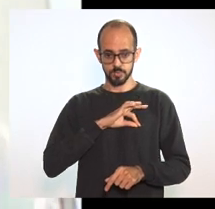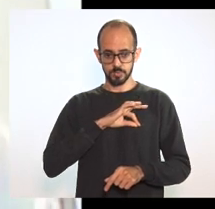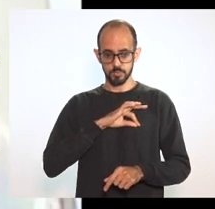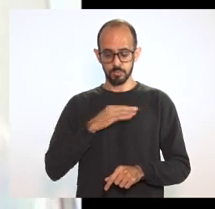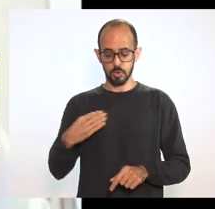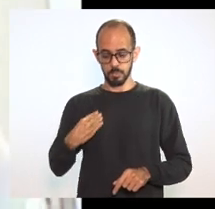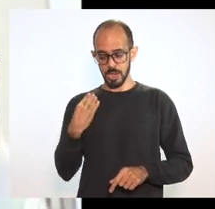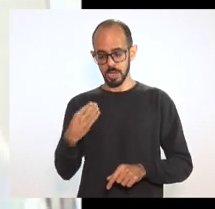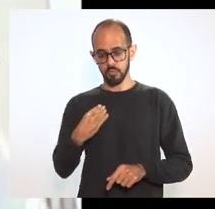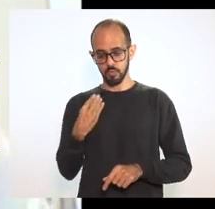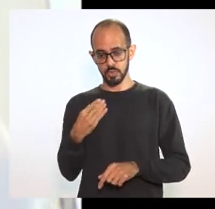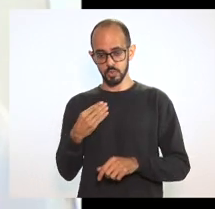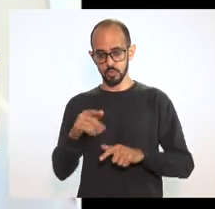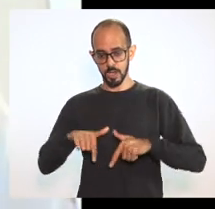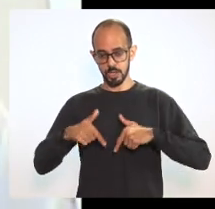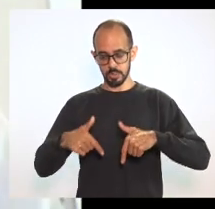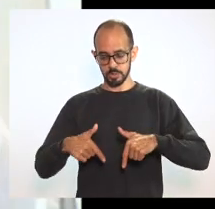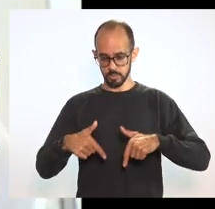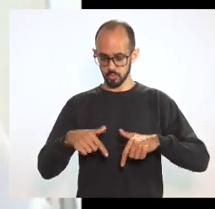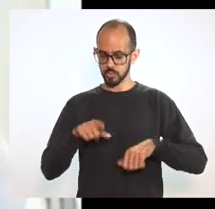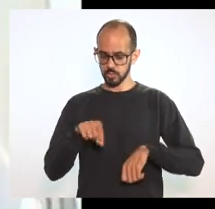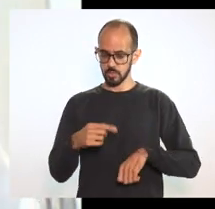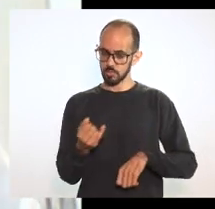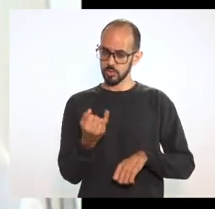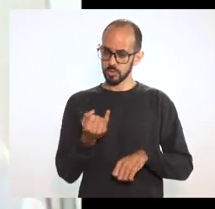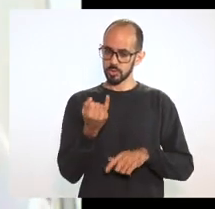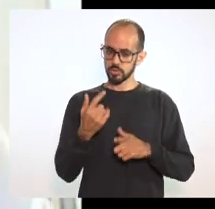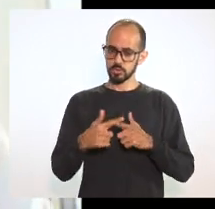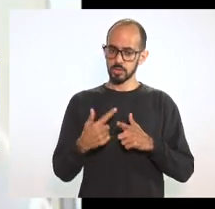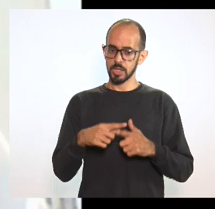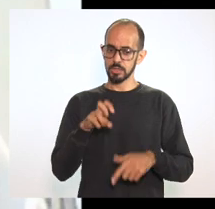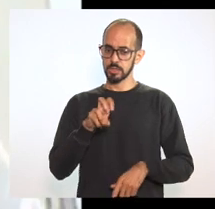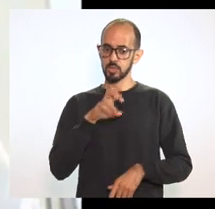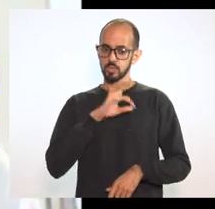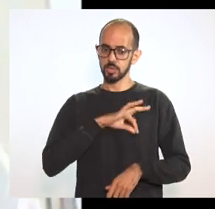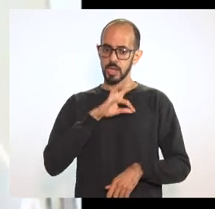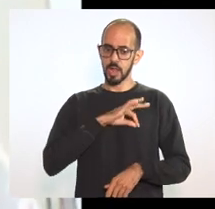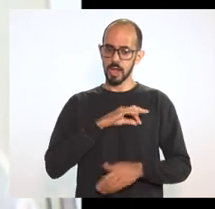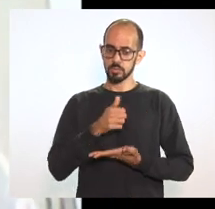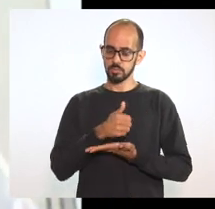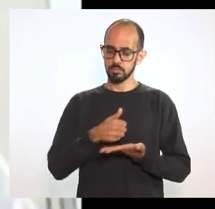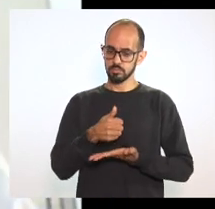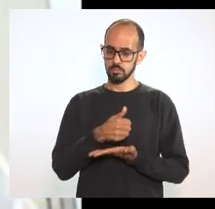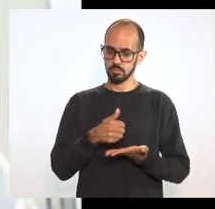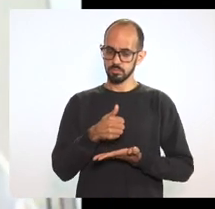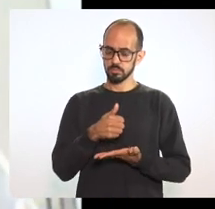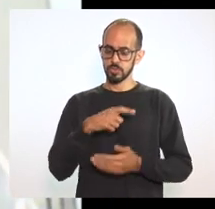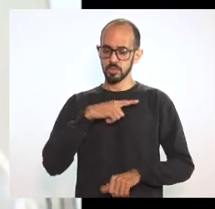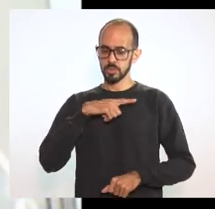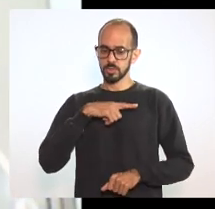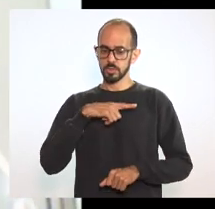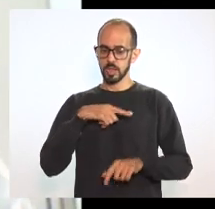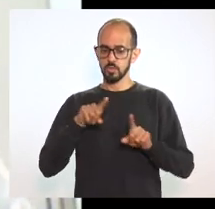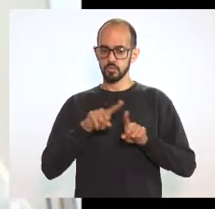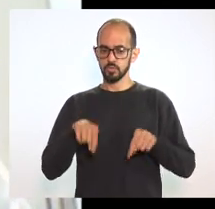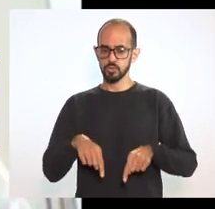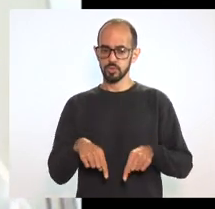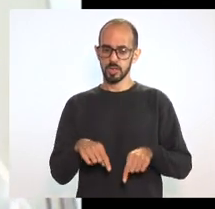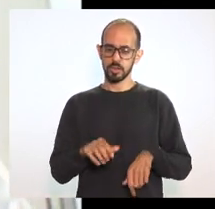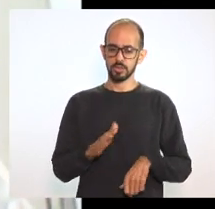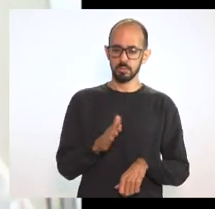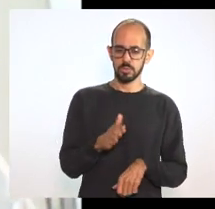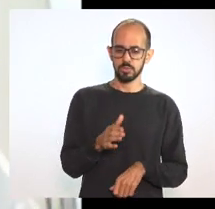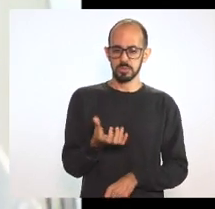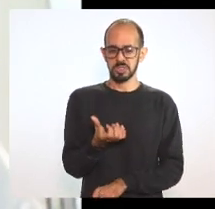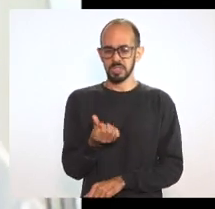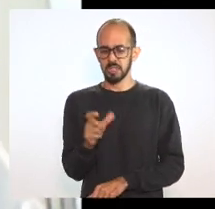ação. Isso é importante porque 5 salários mínimos, você tem aí um servidor que tem uma renda entre 5 a 6